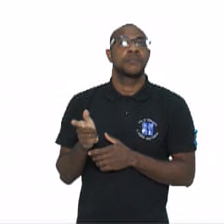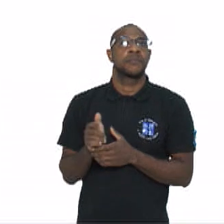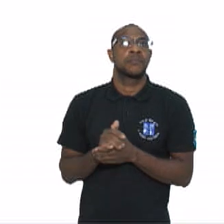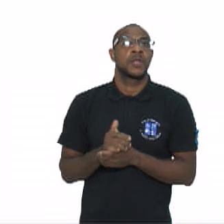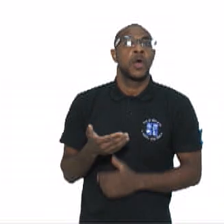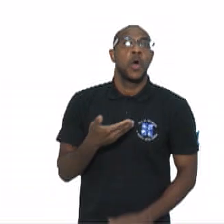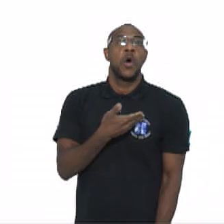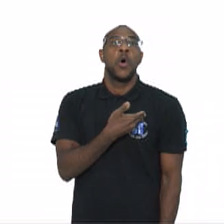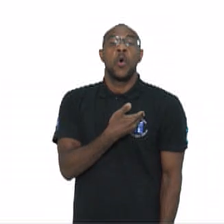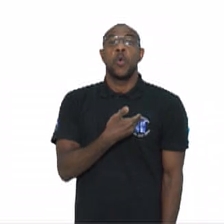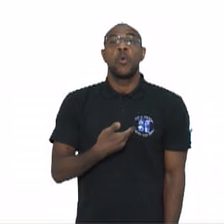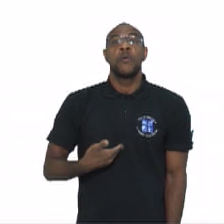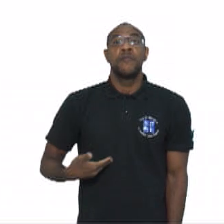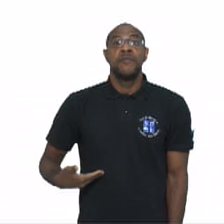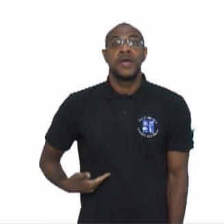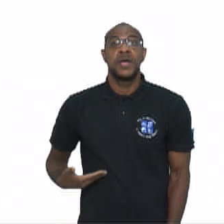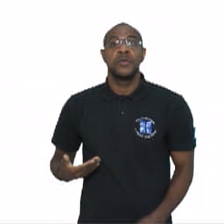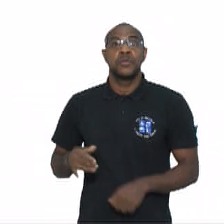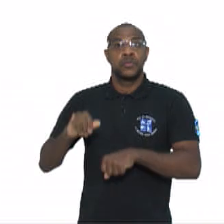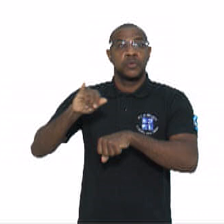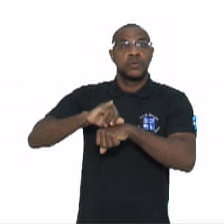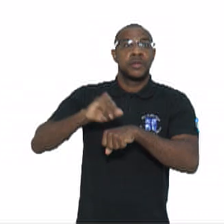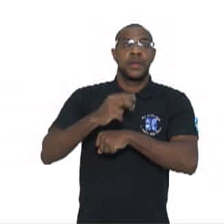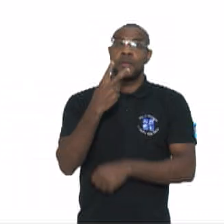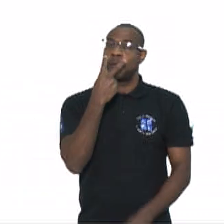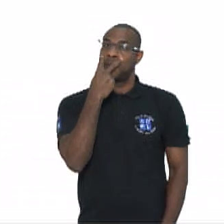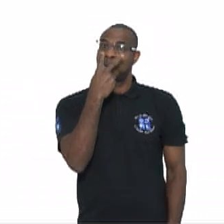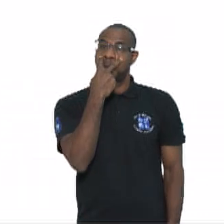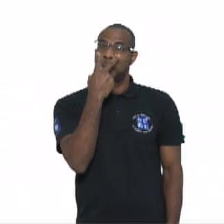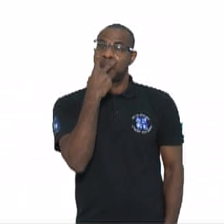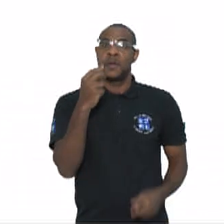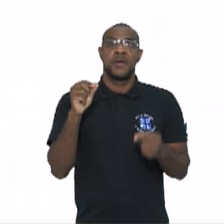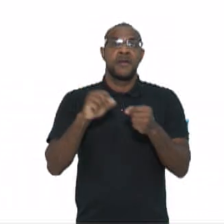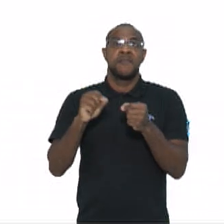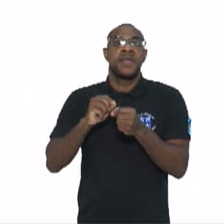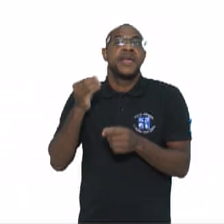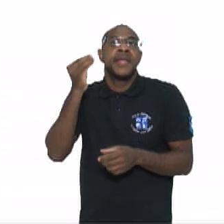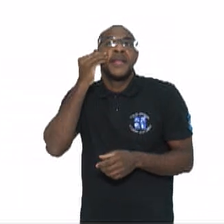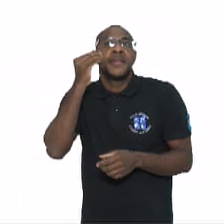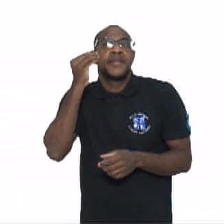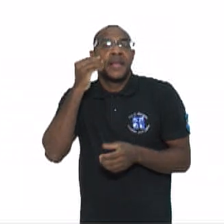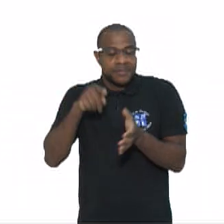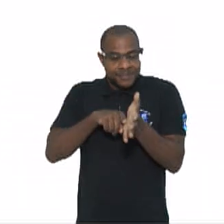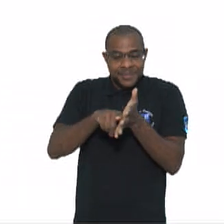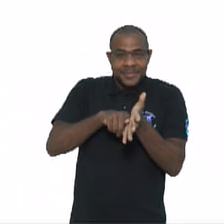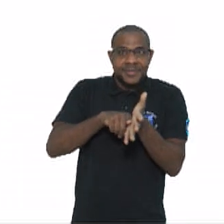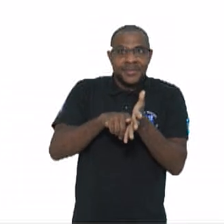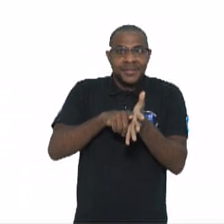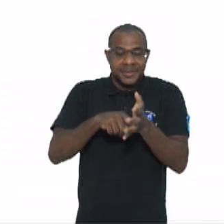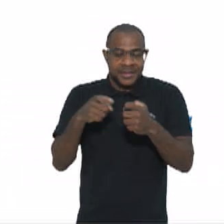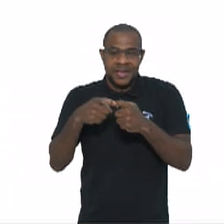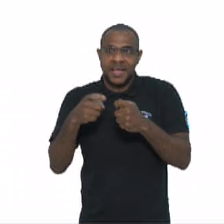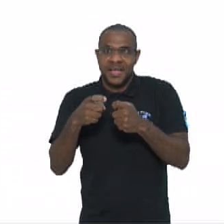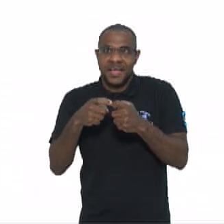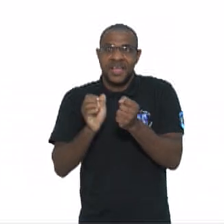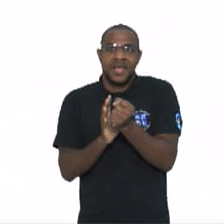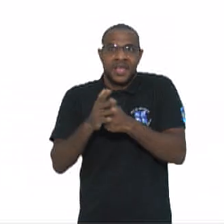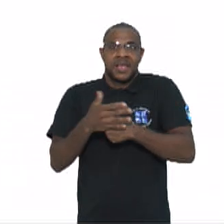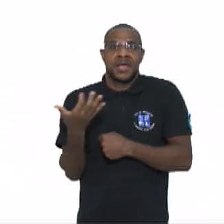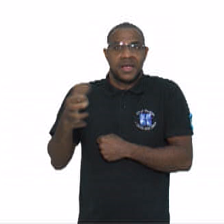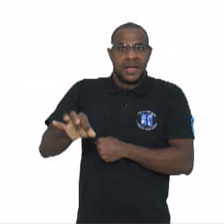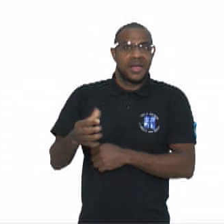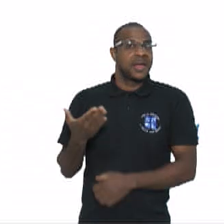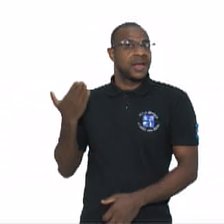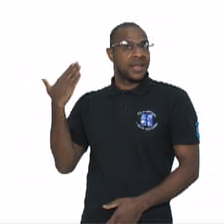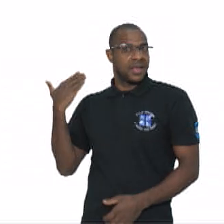de Vitória realizou mais de 164 mil testes gratuitos para detectar o novo coronavírus desde a semana